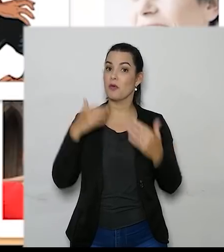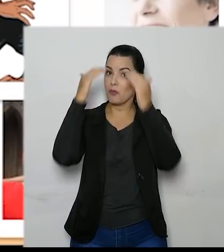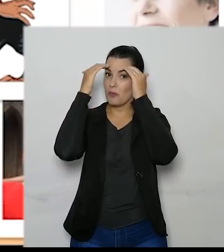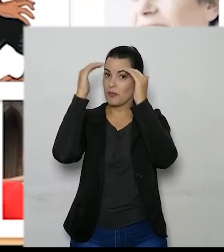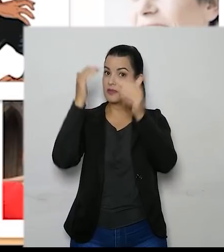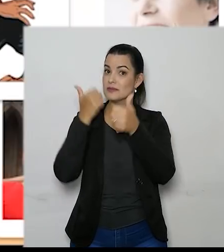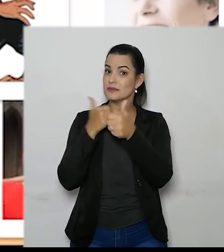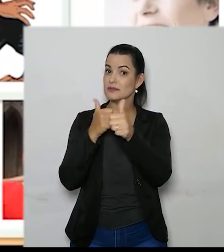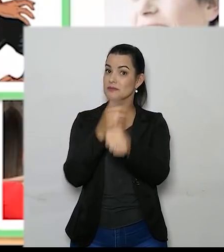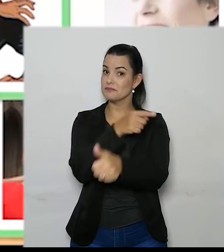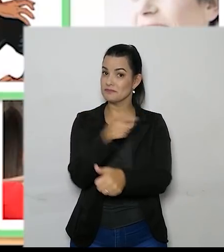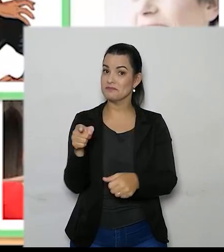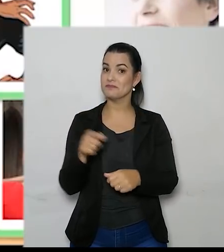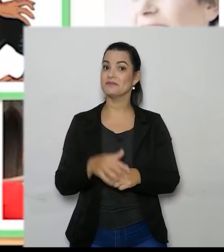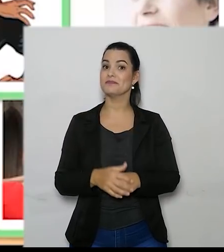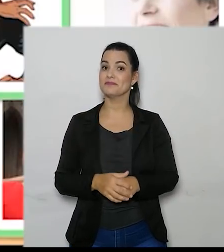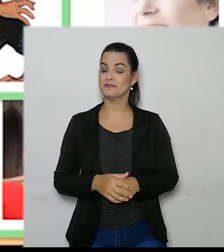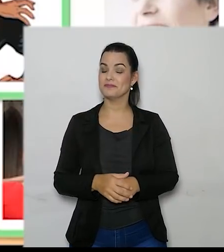vocês, hein? Vamos ver?